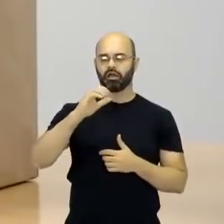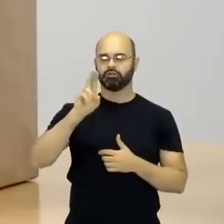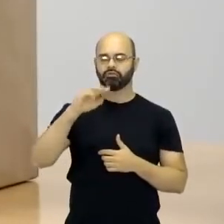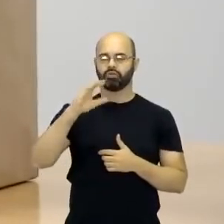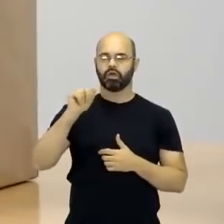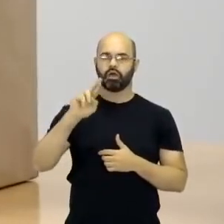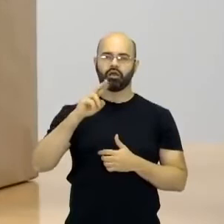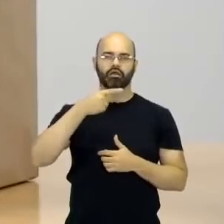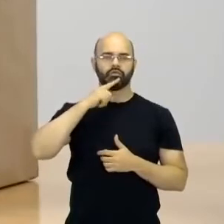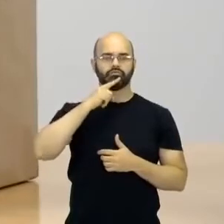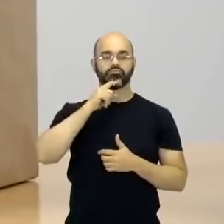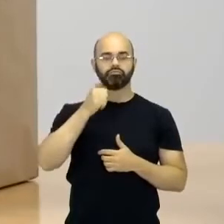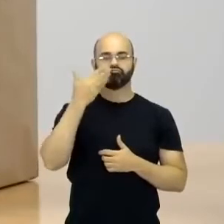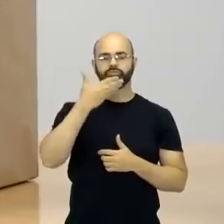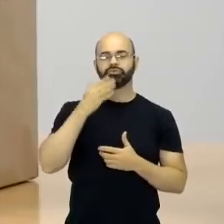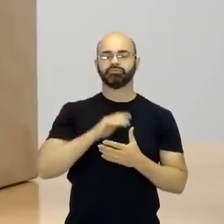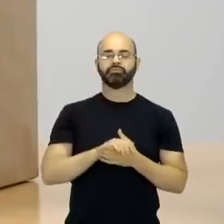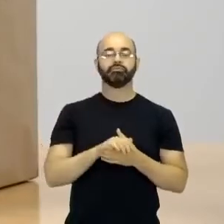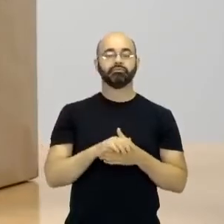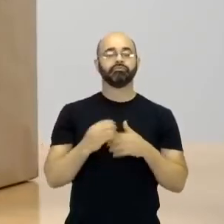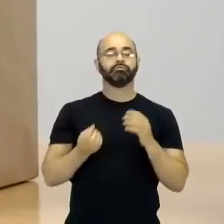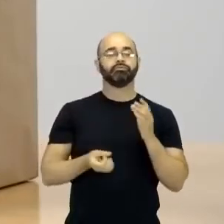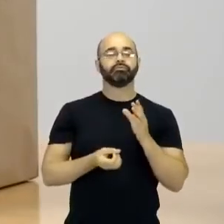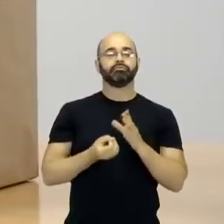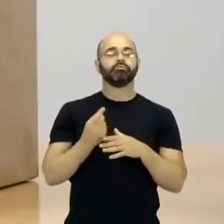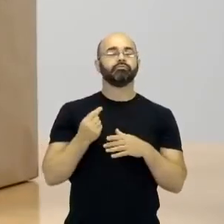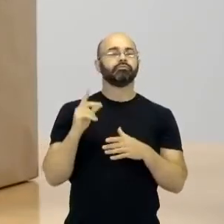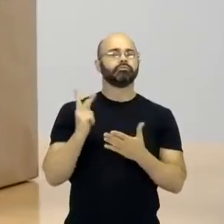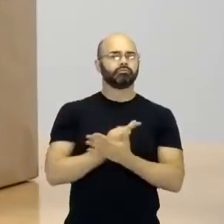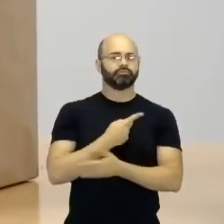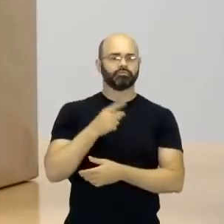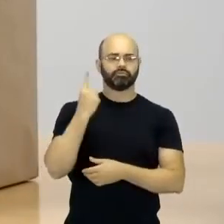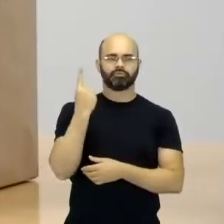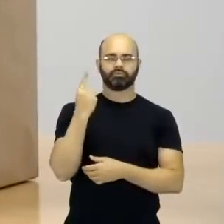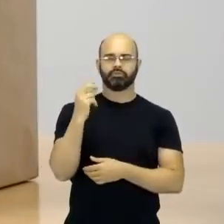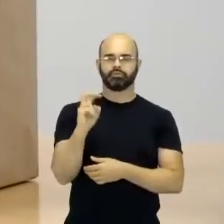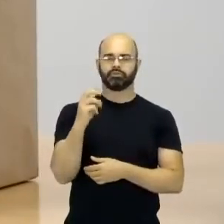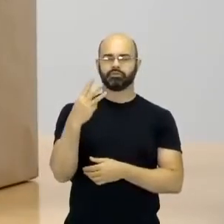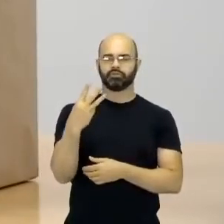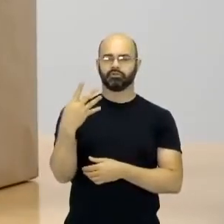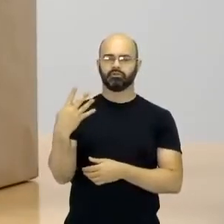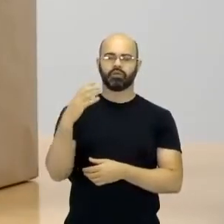Capitanias hereditárias. Vocês se lembram o que era a capitania